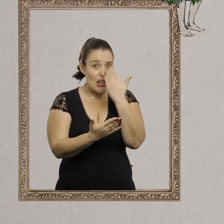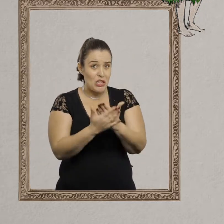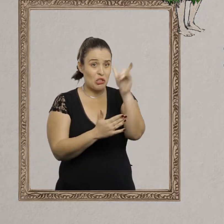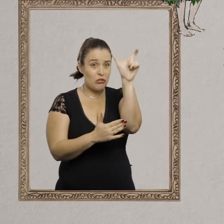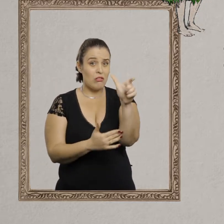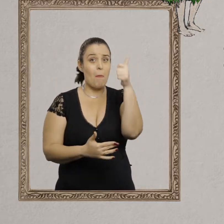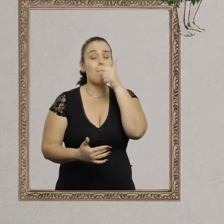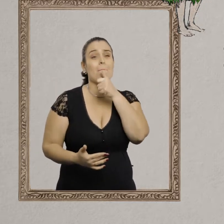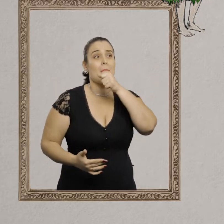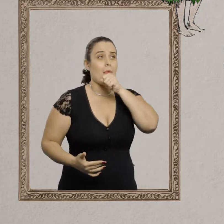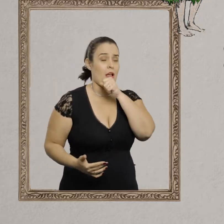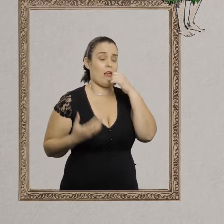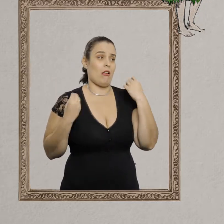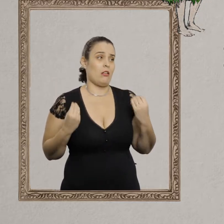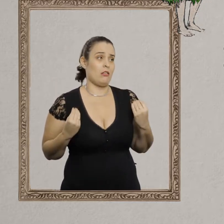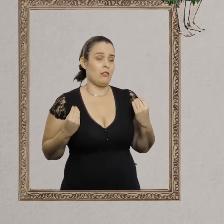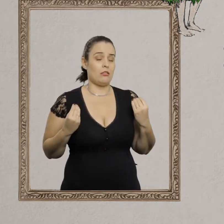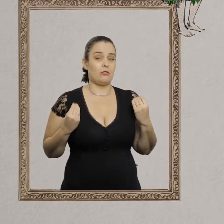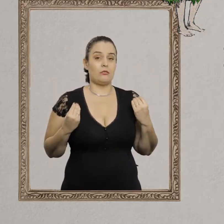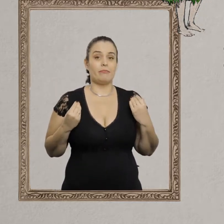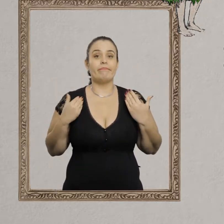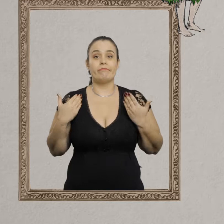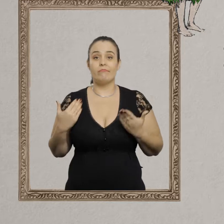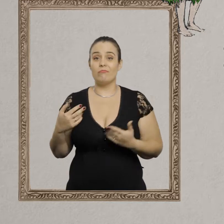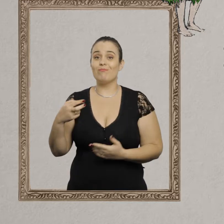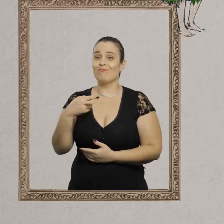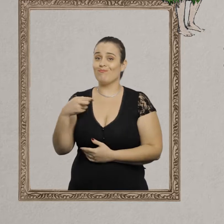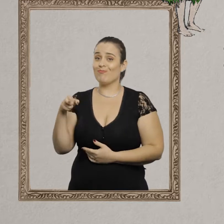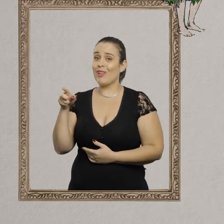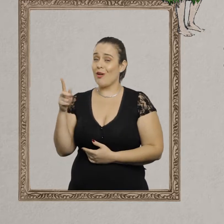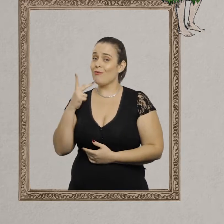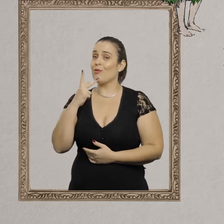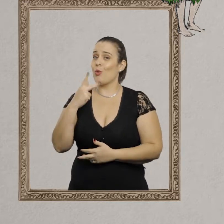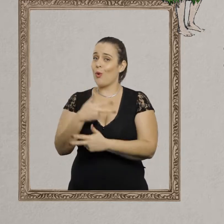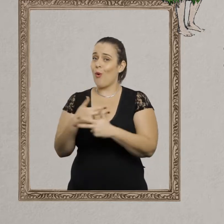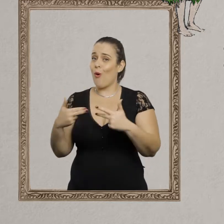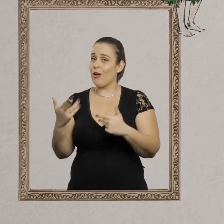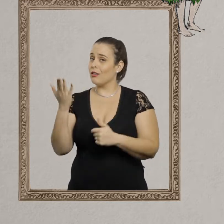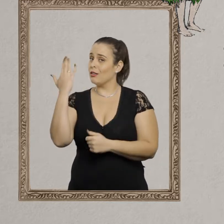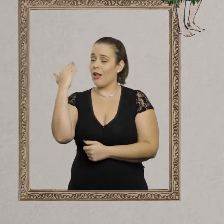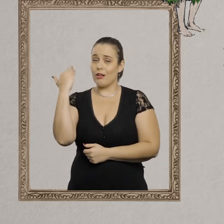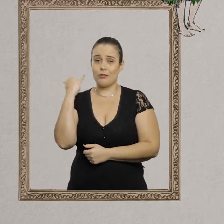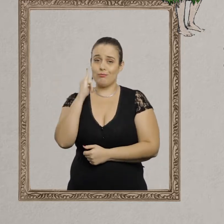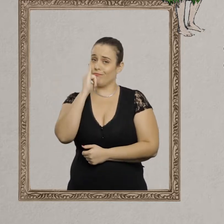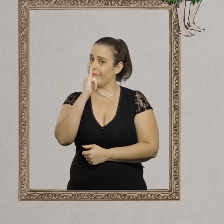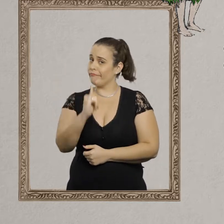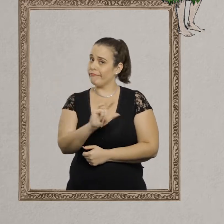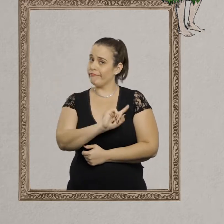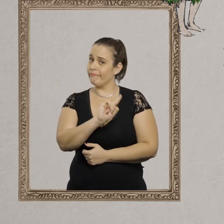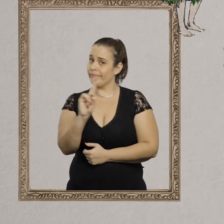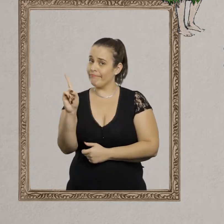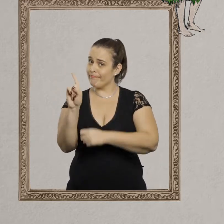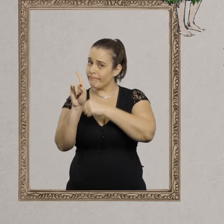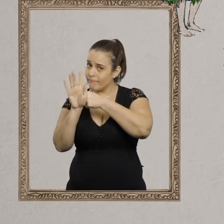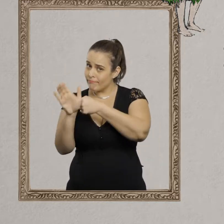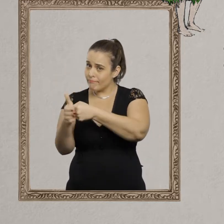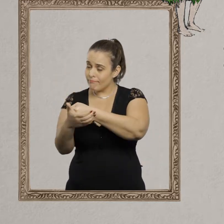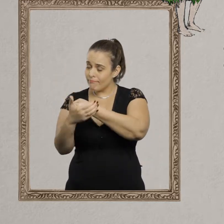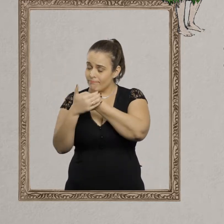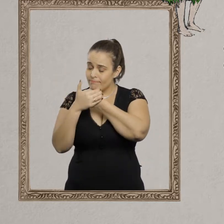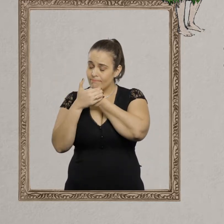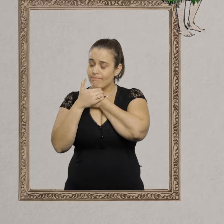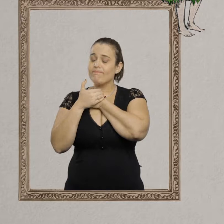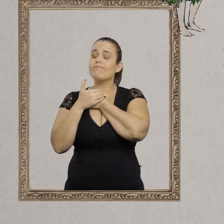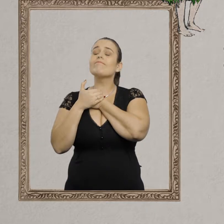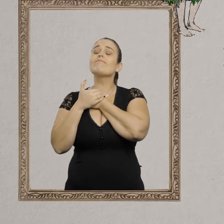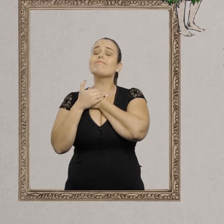nas mães." Nesse momento, Peter falou uma coisa que nunca tinha dito. Disse algo que havia escondido